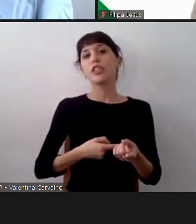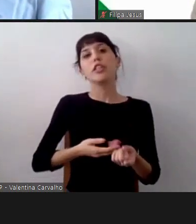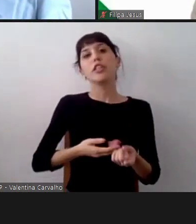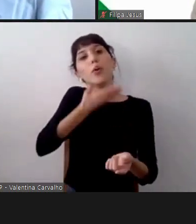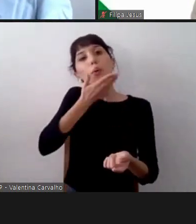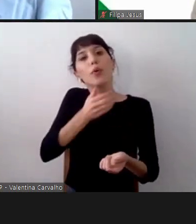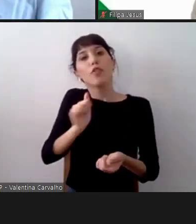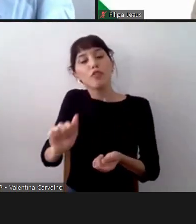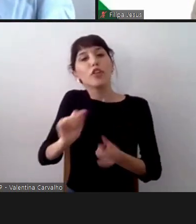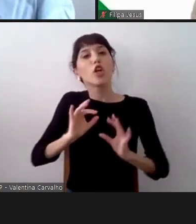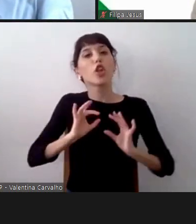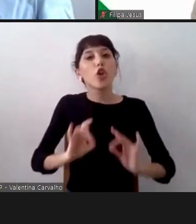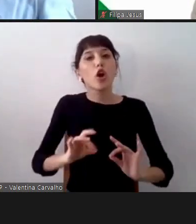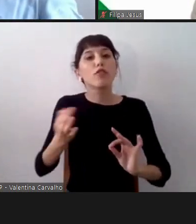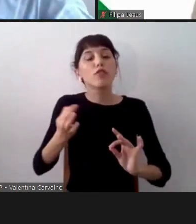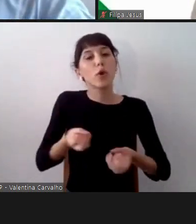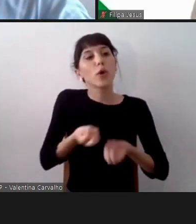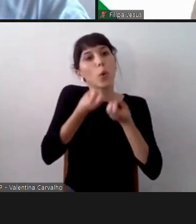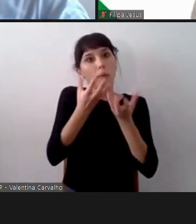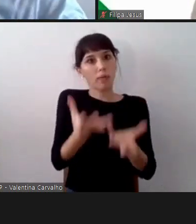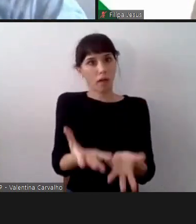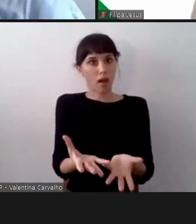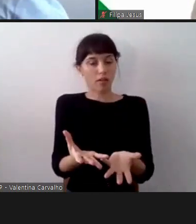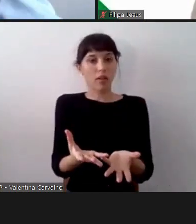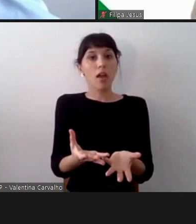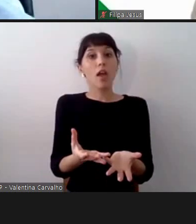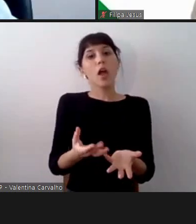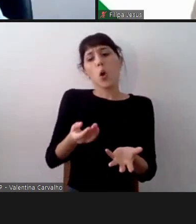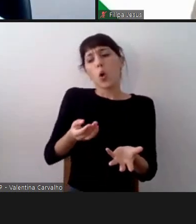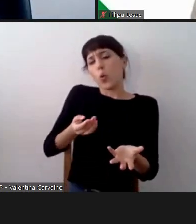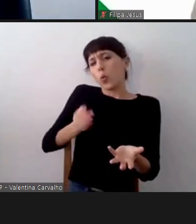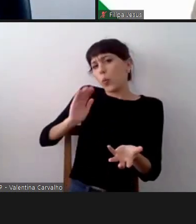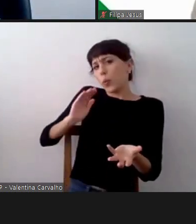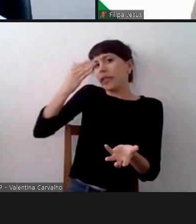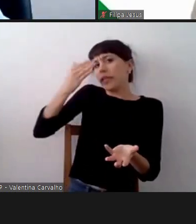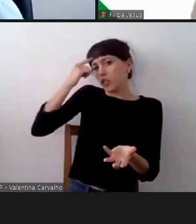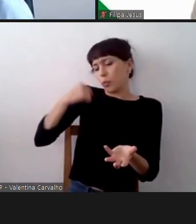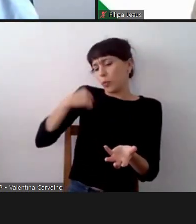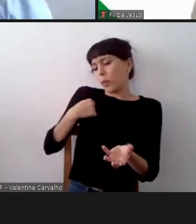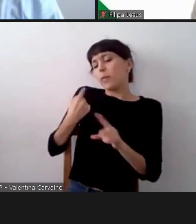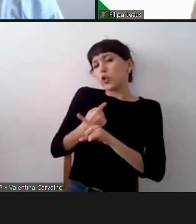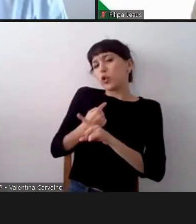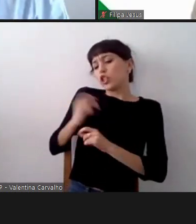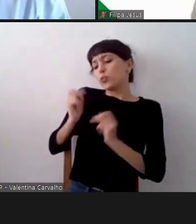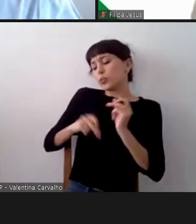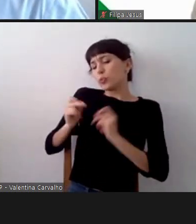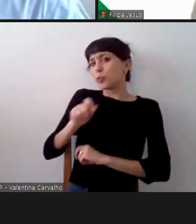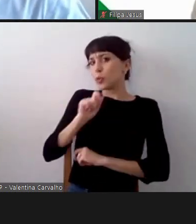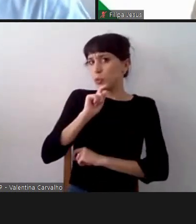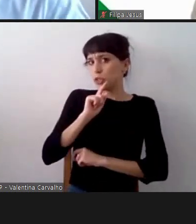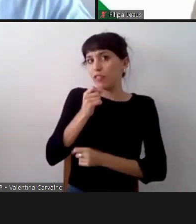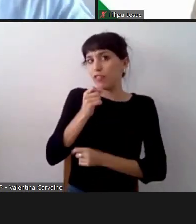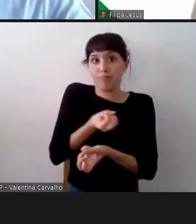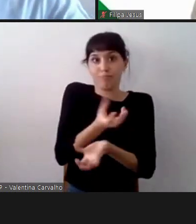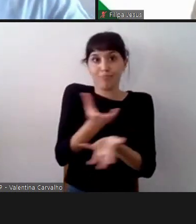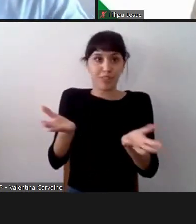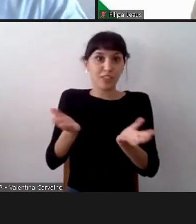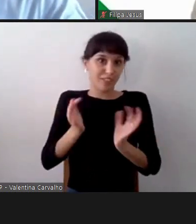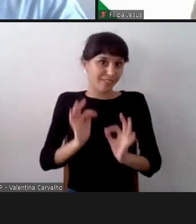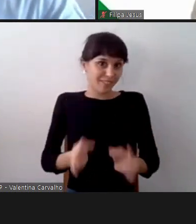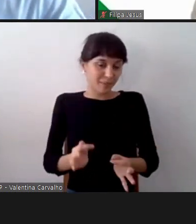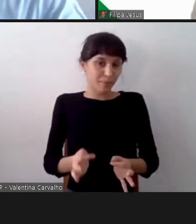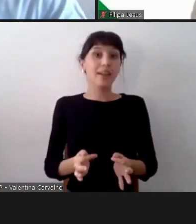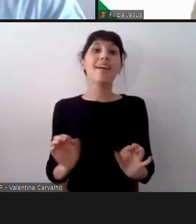sei que ainda estão a começar, mas se calhar já têm alguma coisa para poderem também partilhar connosco, e sem dúvida